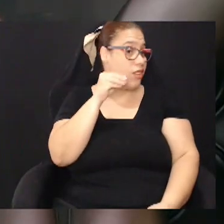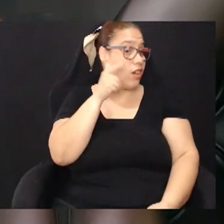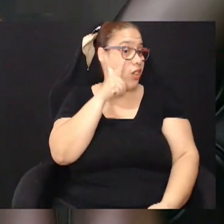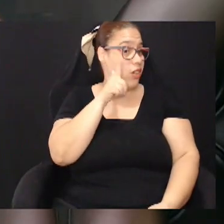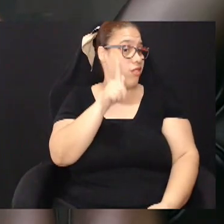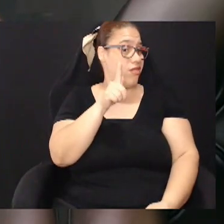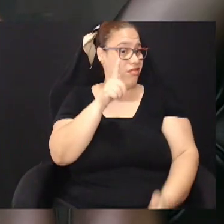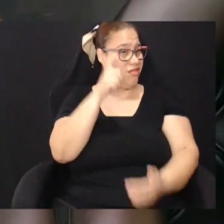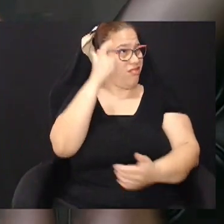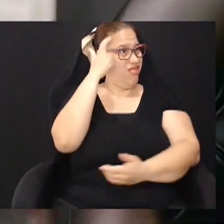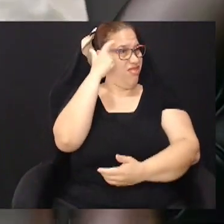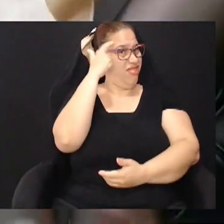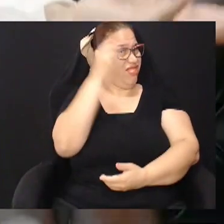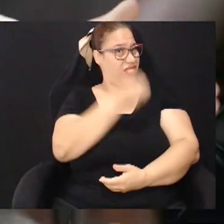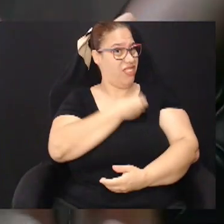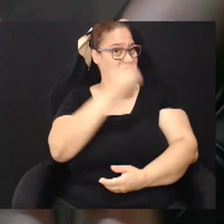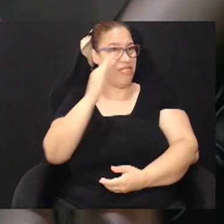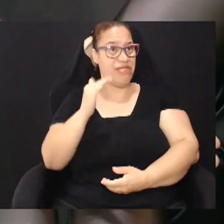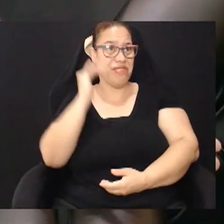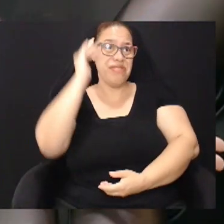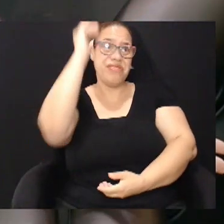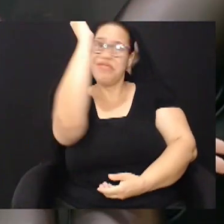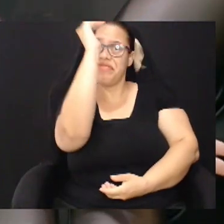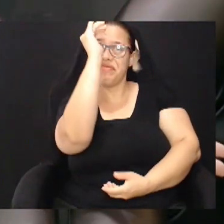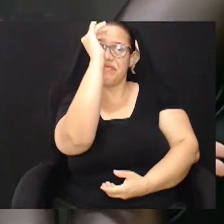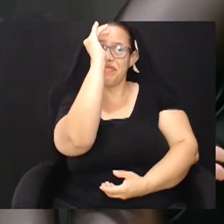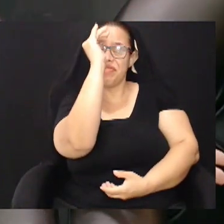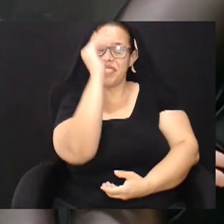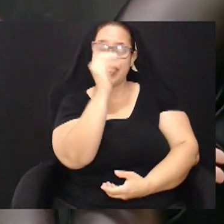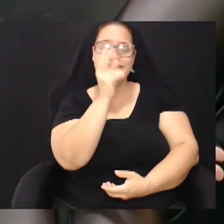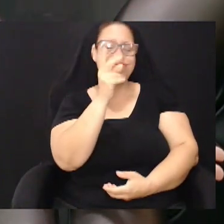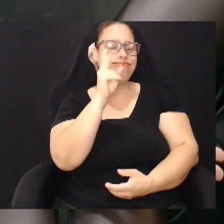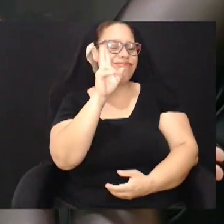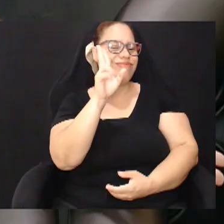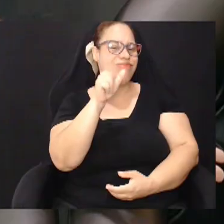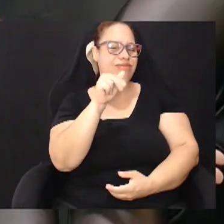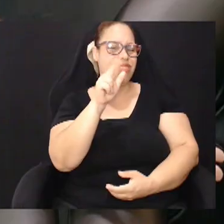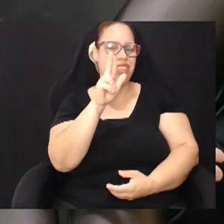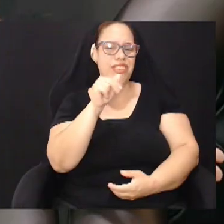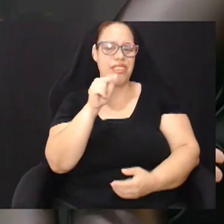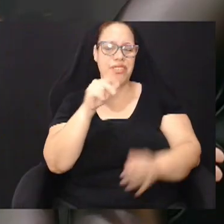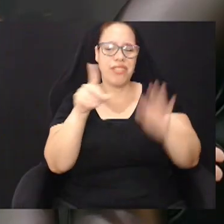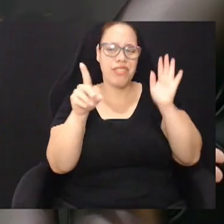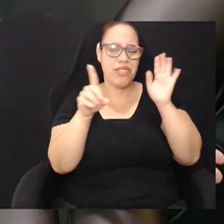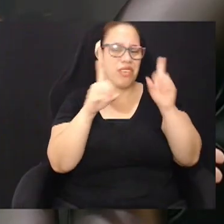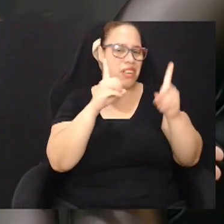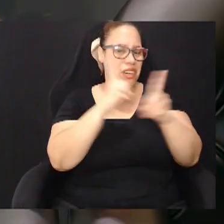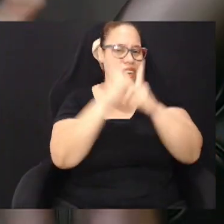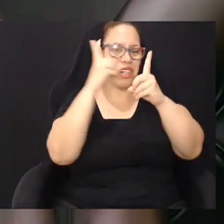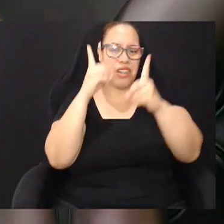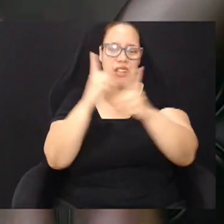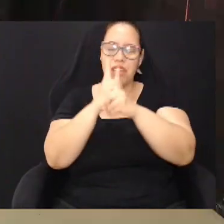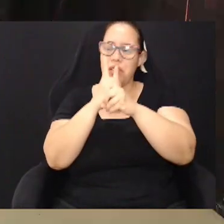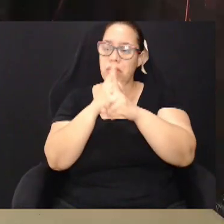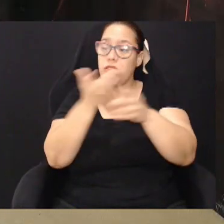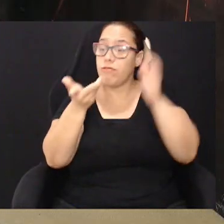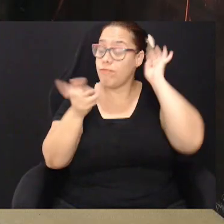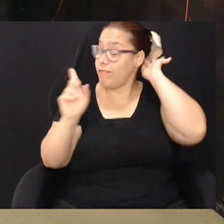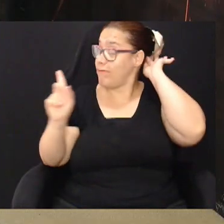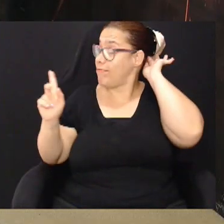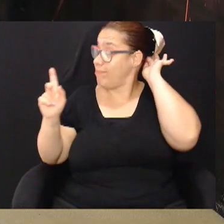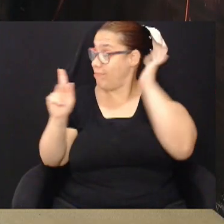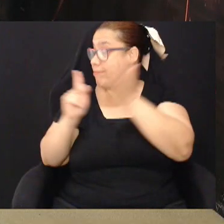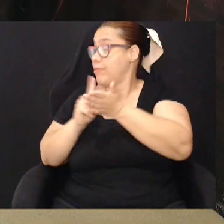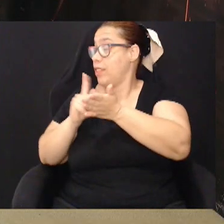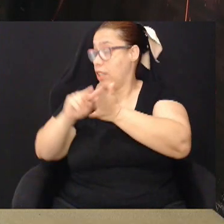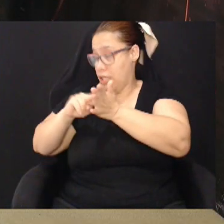vida adulta, que a gente nunca mais vai encontrar aquelas pessoas, não é? É verdade, faz todo sentido,